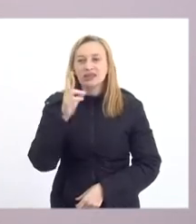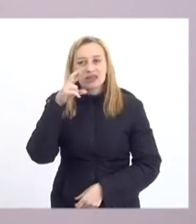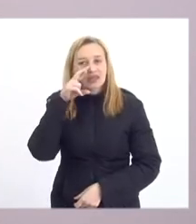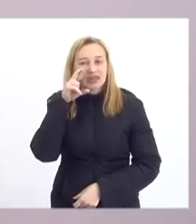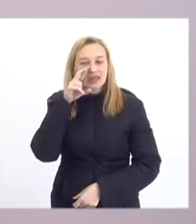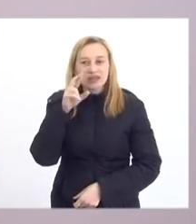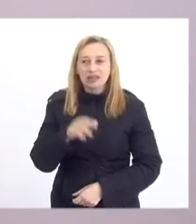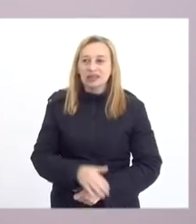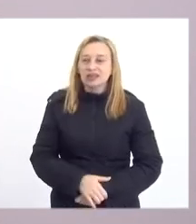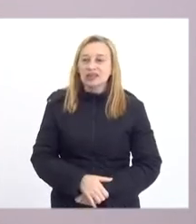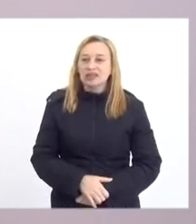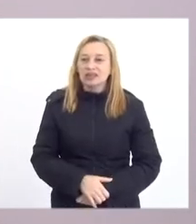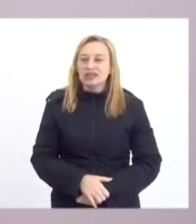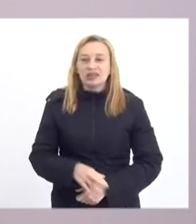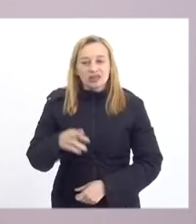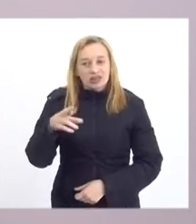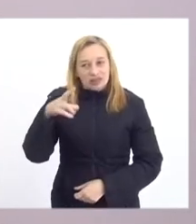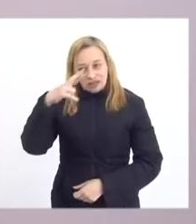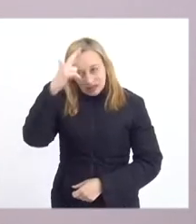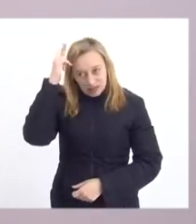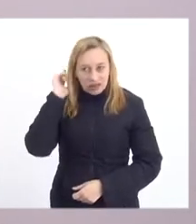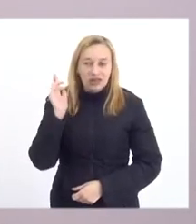O parecer é pela constitucionalidade.